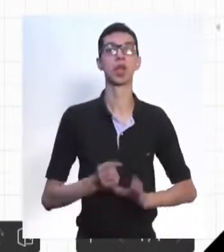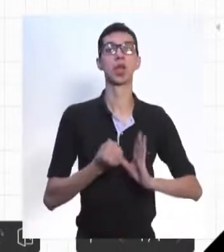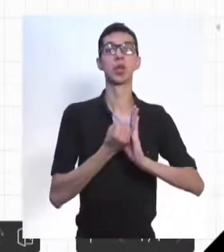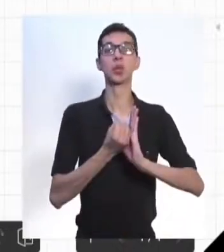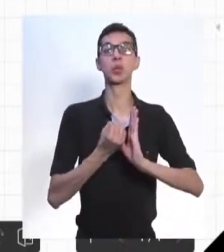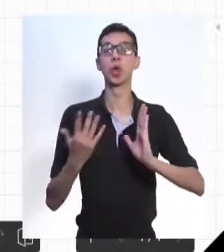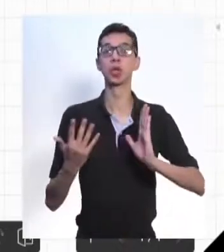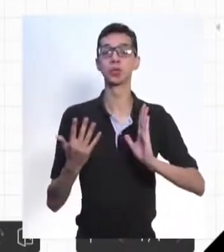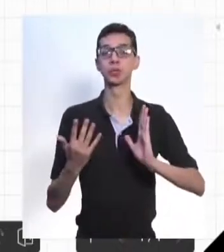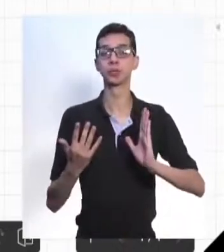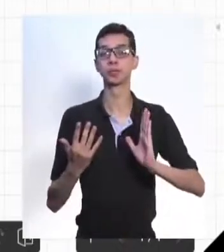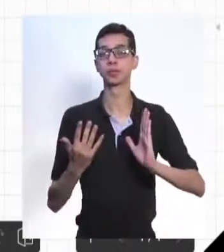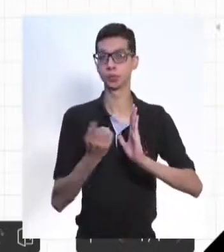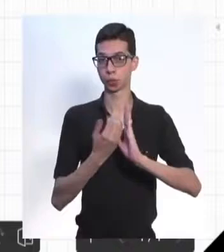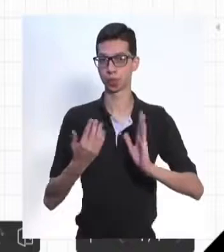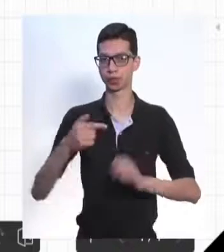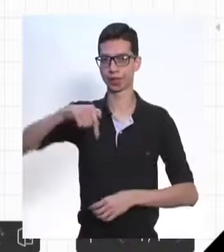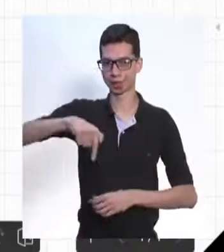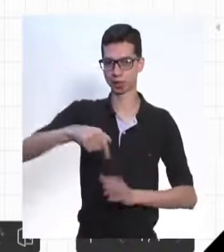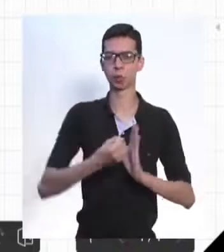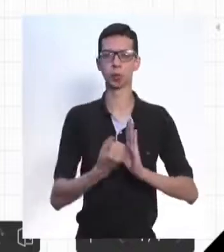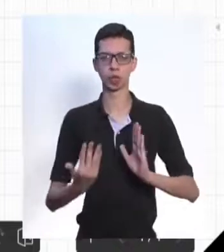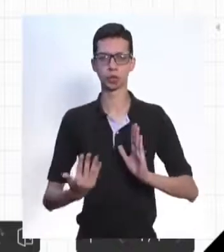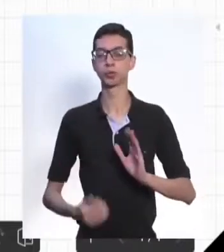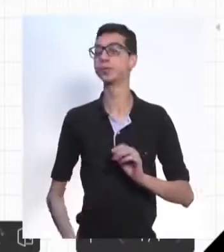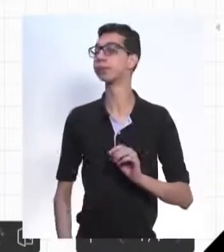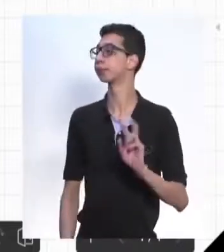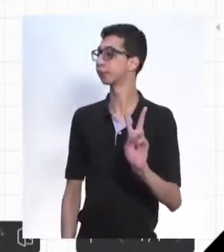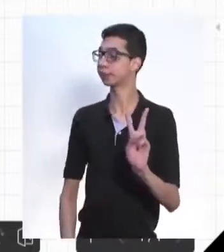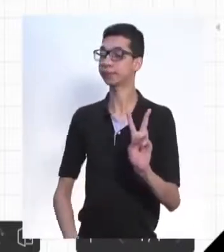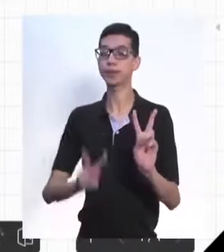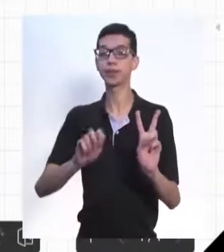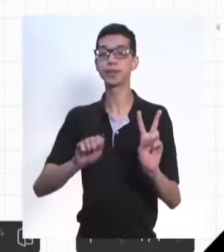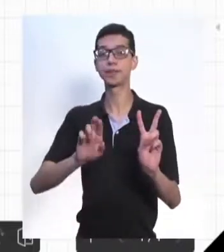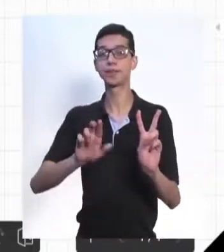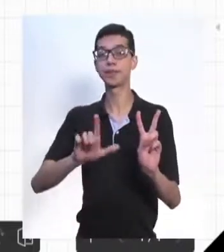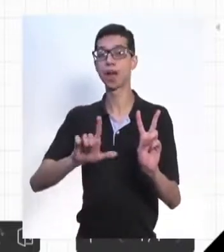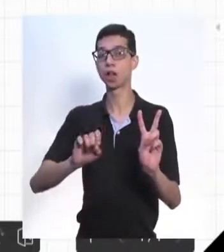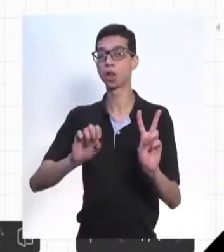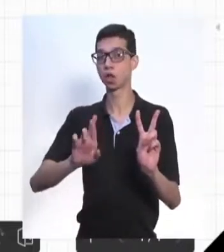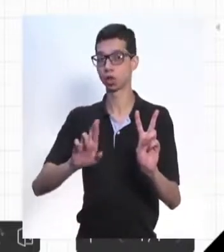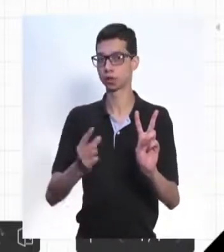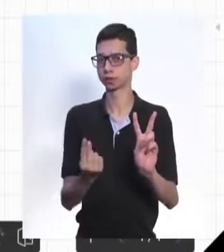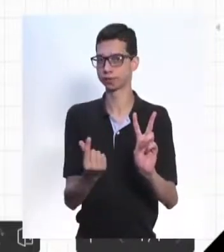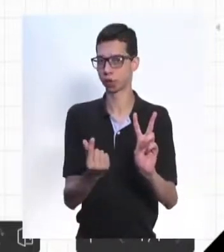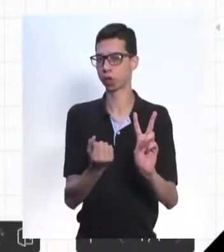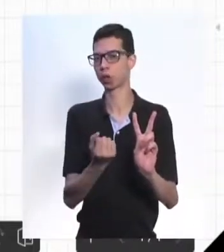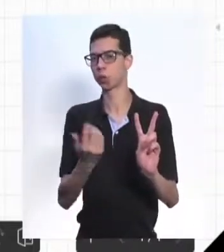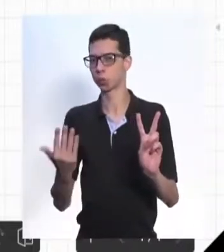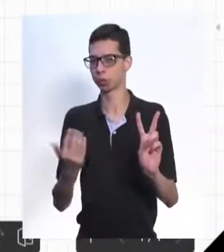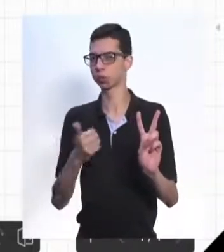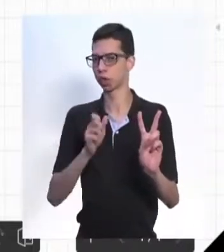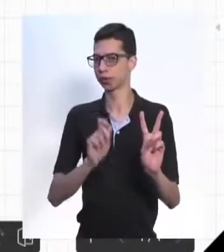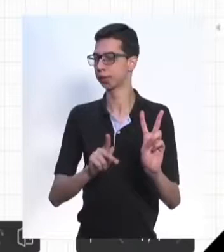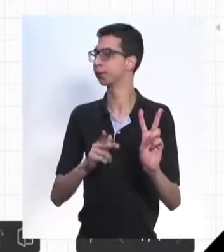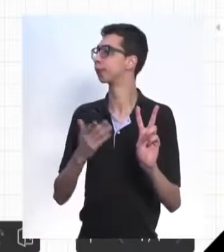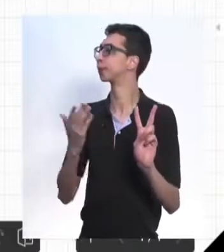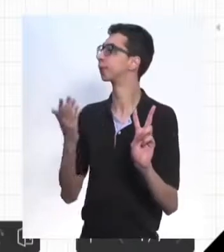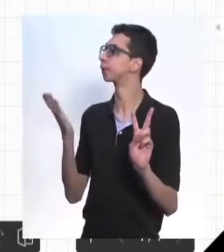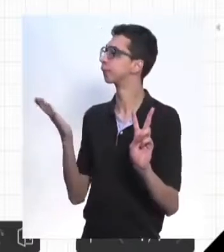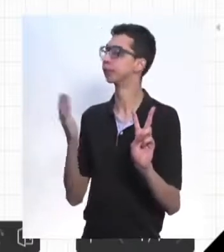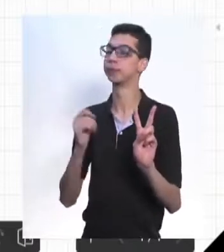Dividido pelo valor. Então, o que eu utilizei para representar a quantidade e o V ali eu representei para representar o